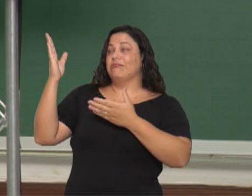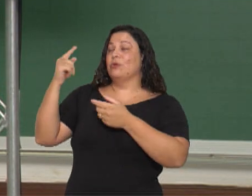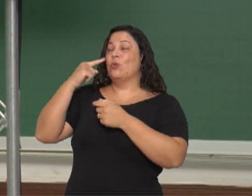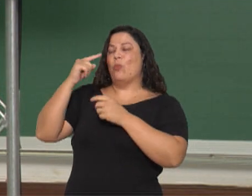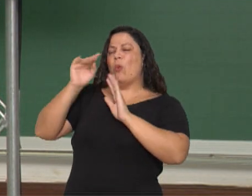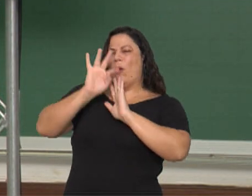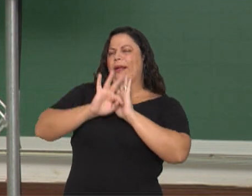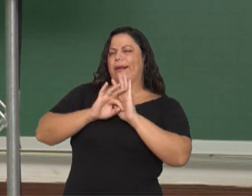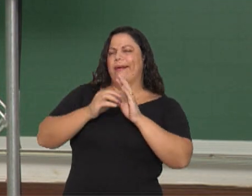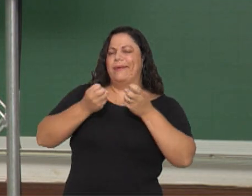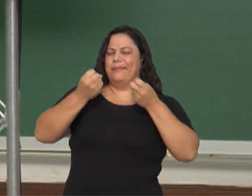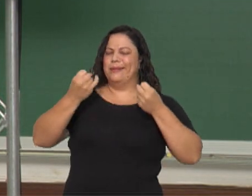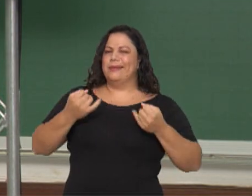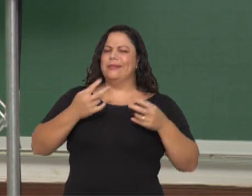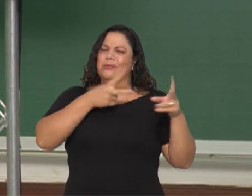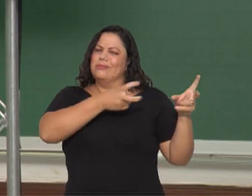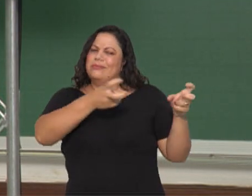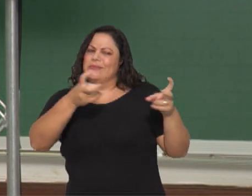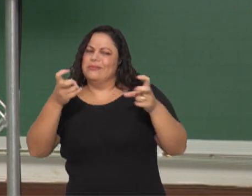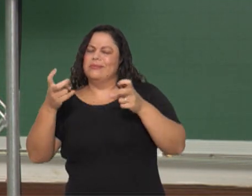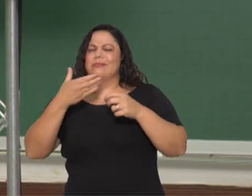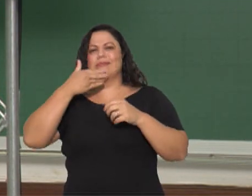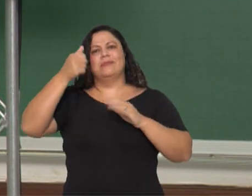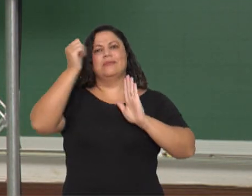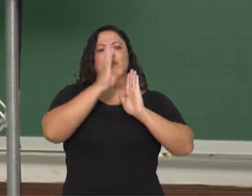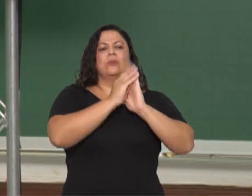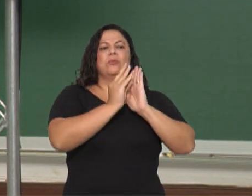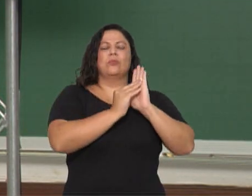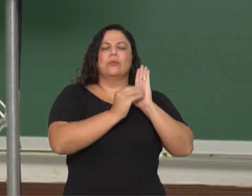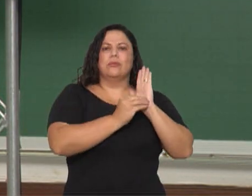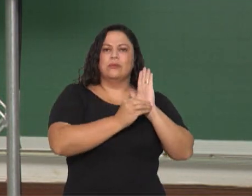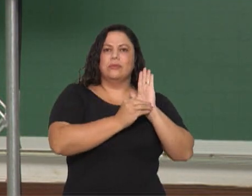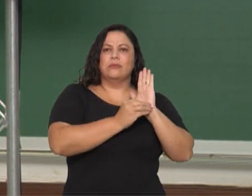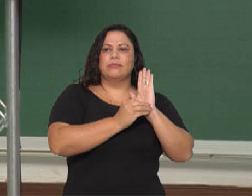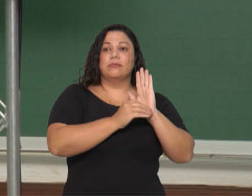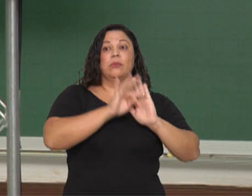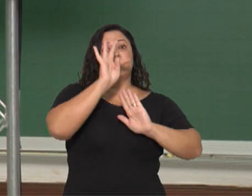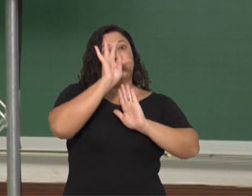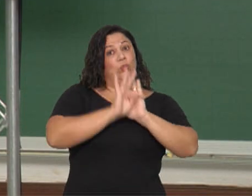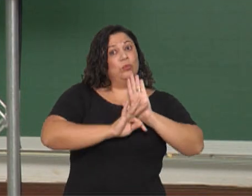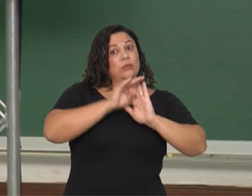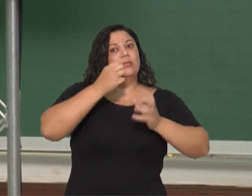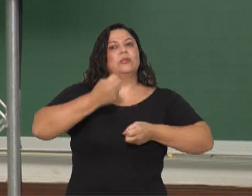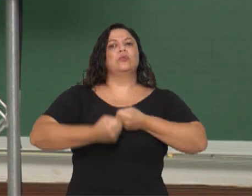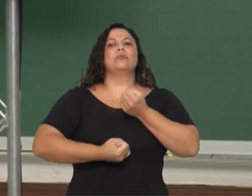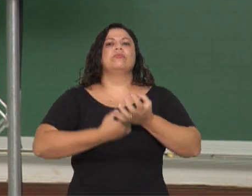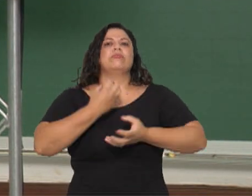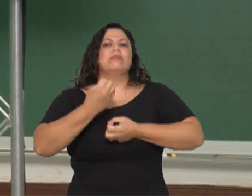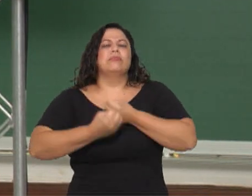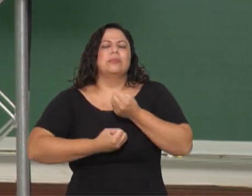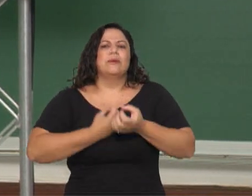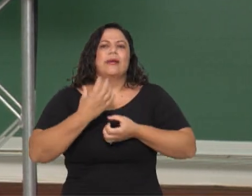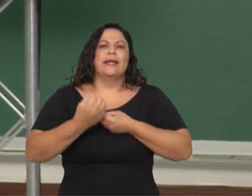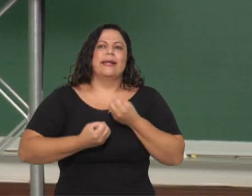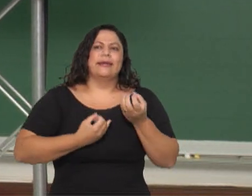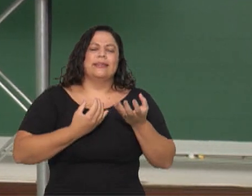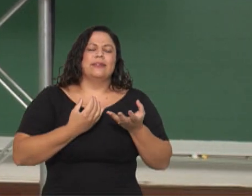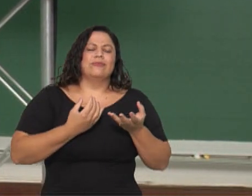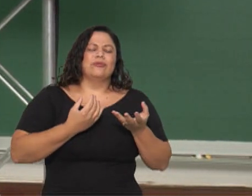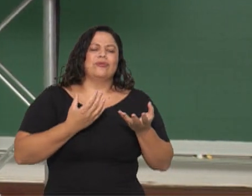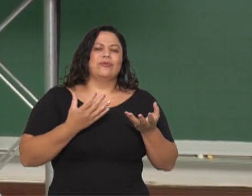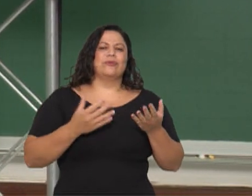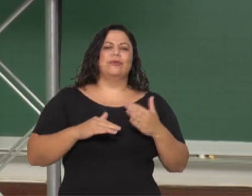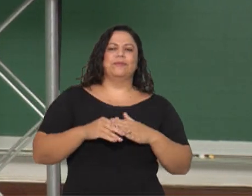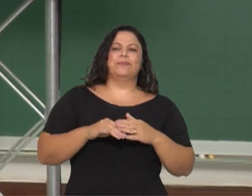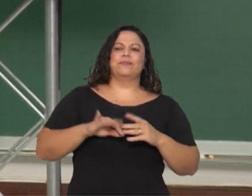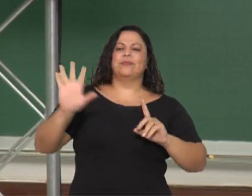observar melhor o seu conteúdo. Então, lembrar que como é um texto poético, dentro dessa esfera